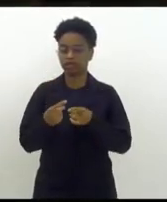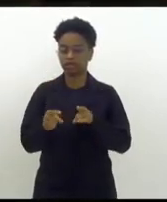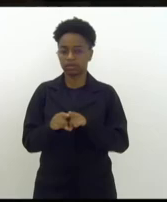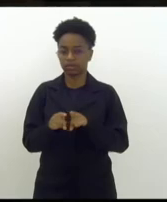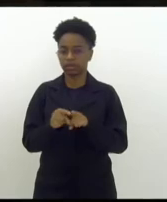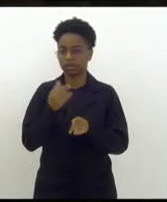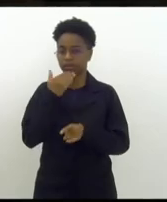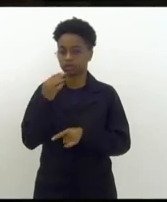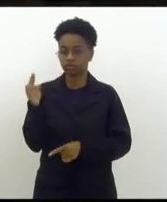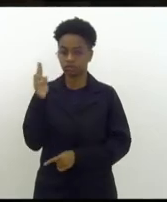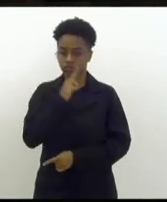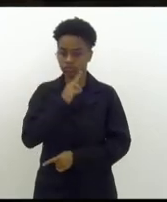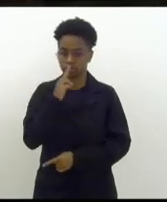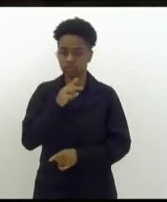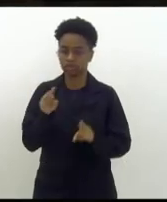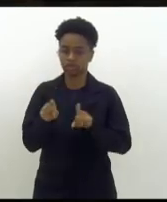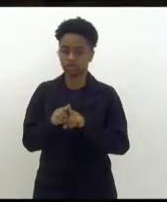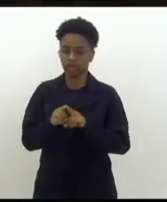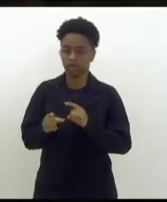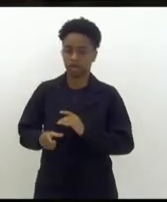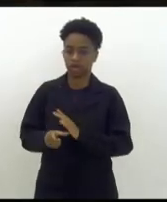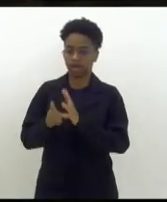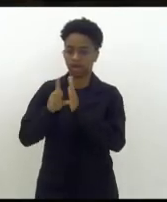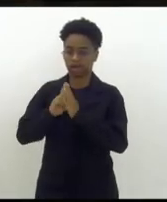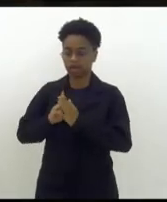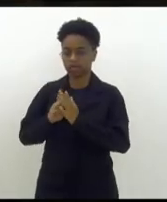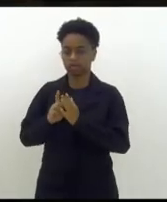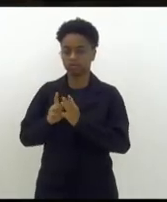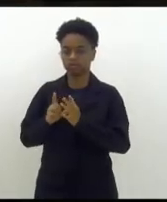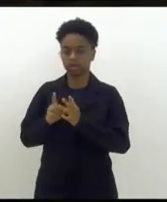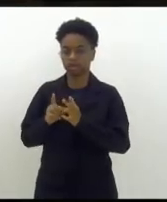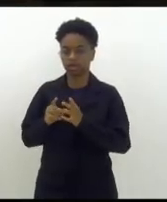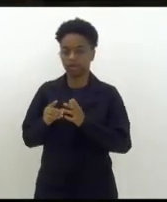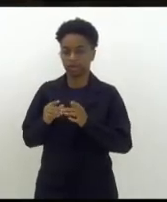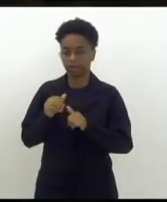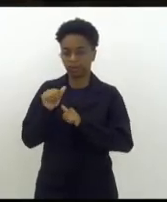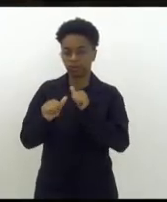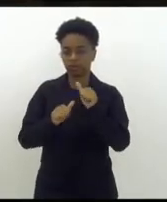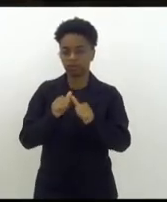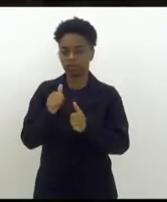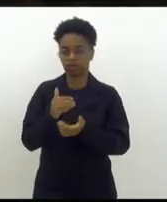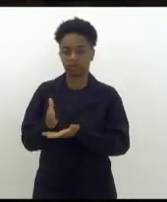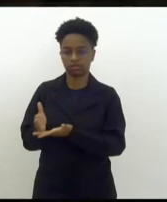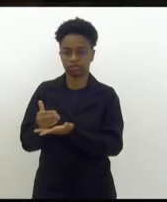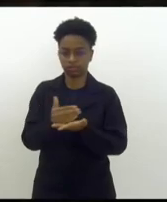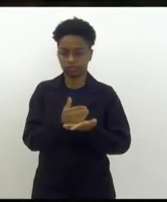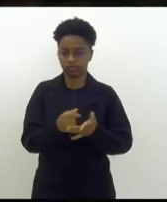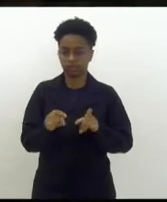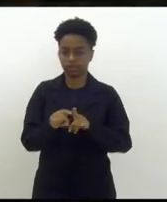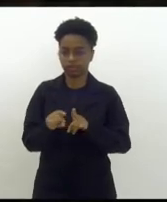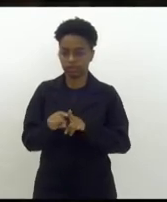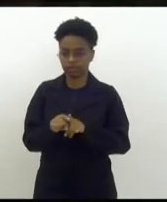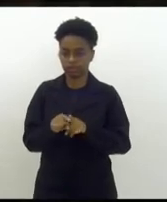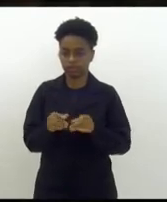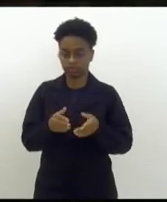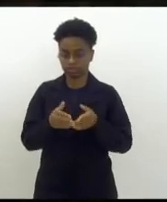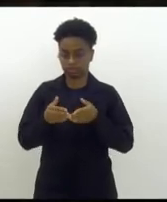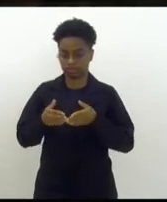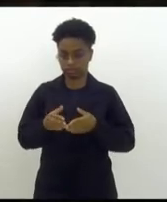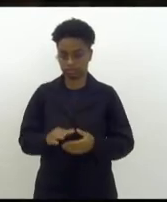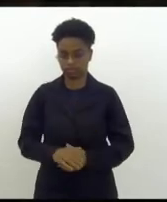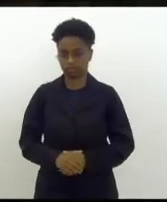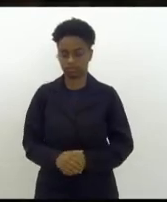e antecipação dos efeitos da tutela recursal e concessão de efeito suspensivo